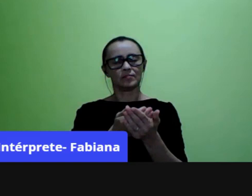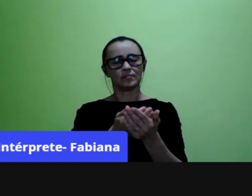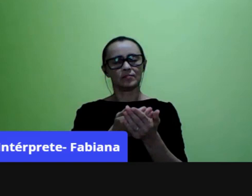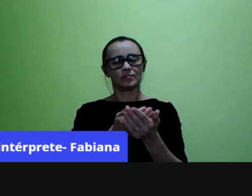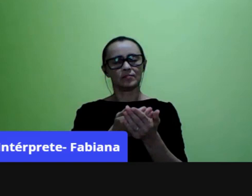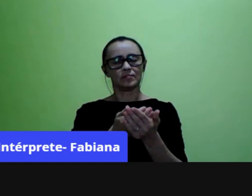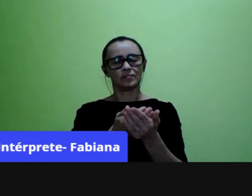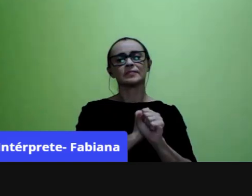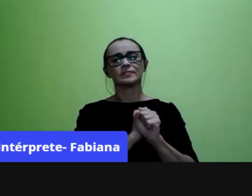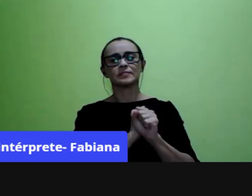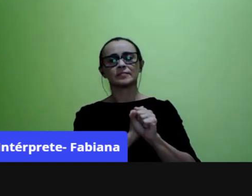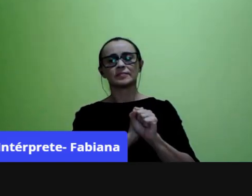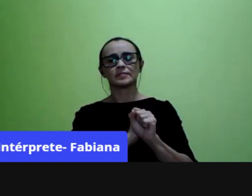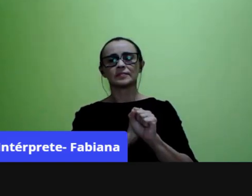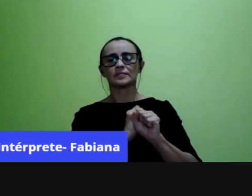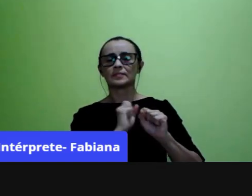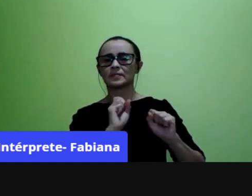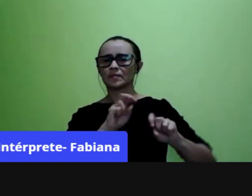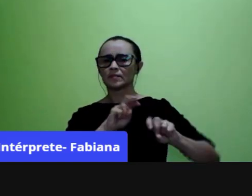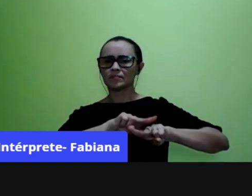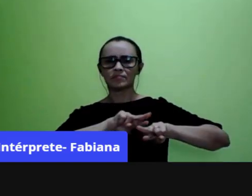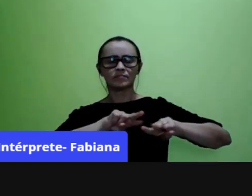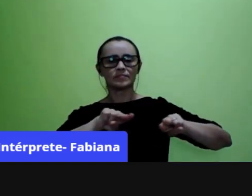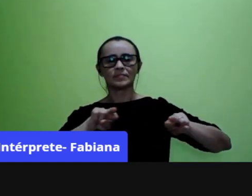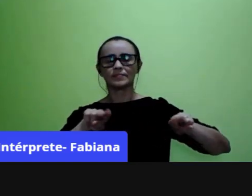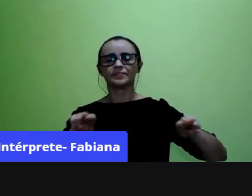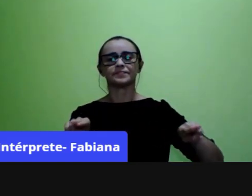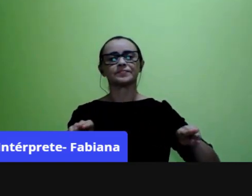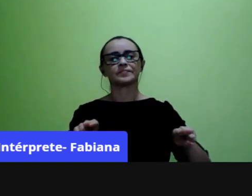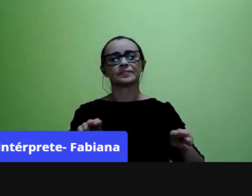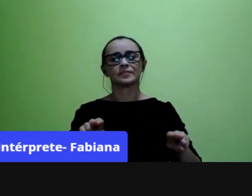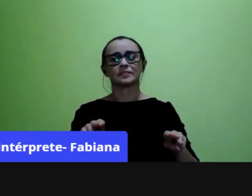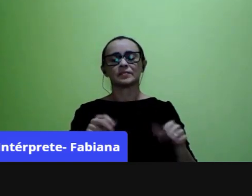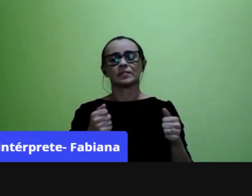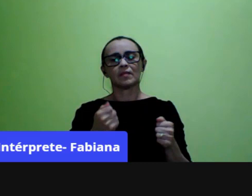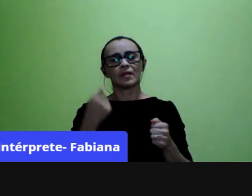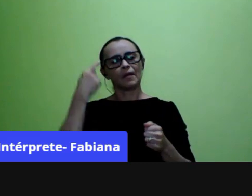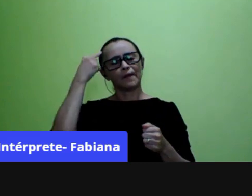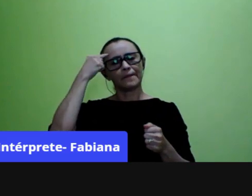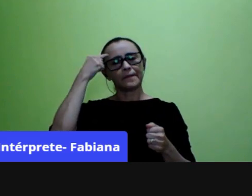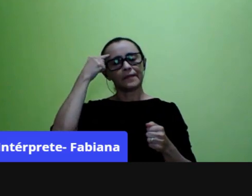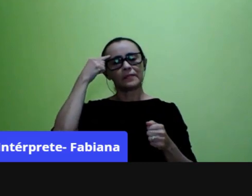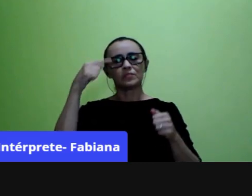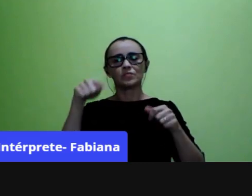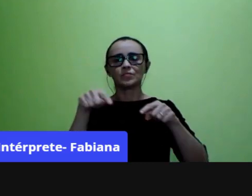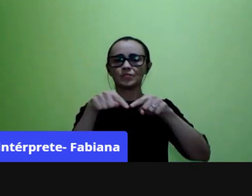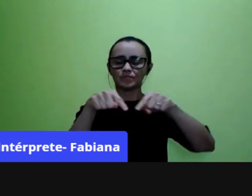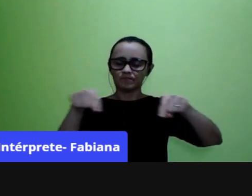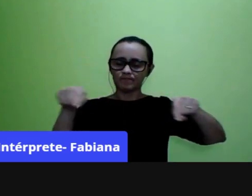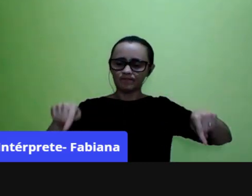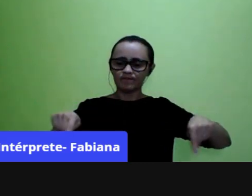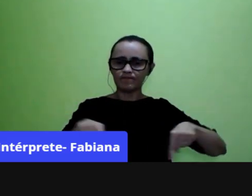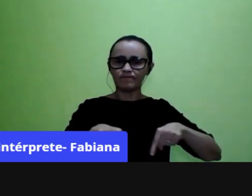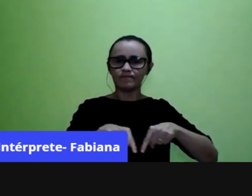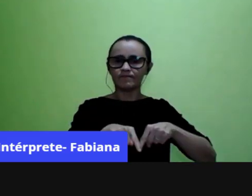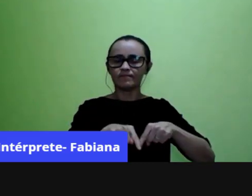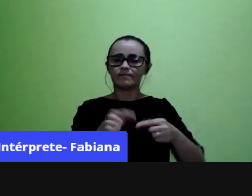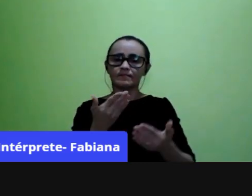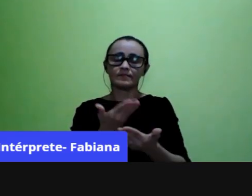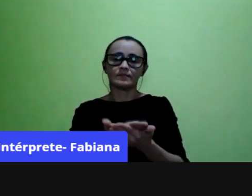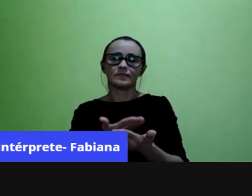de trazer o ambiente, tentar trazer o ambiente da sala de aula para o meu vídeo, para que as